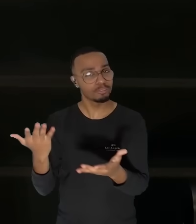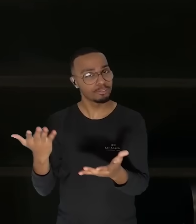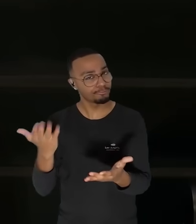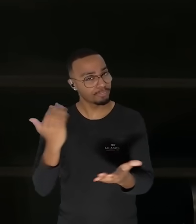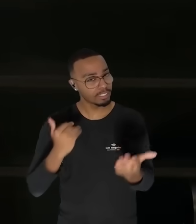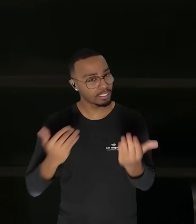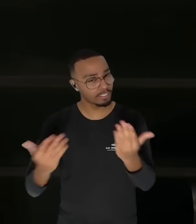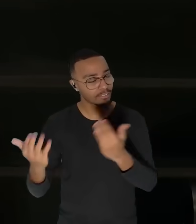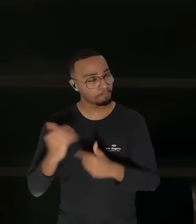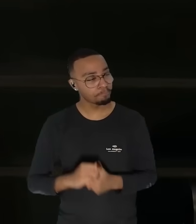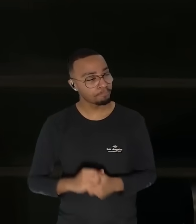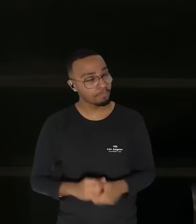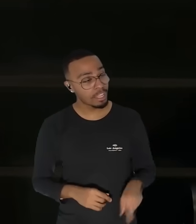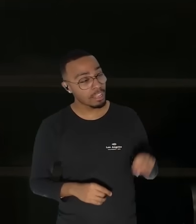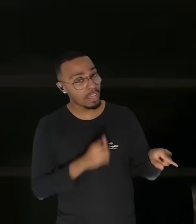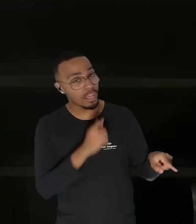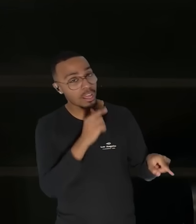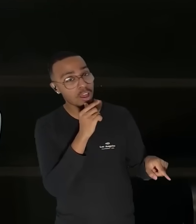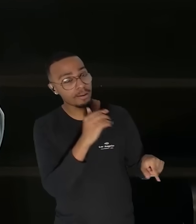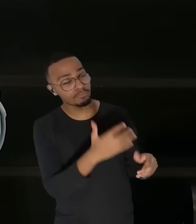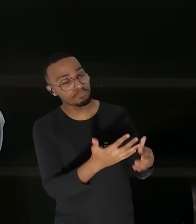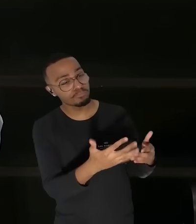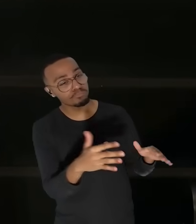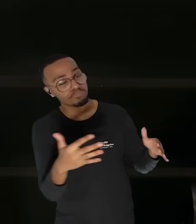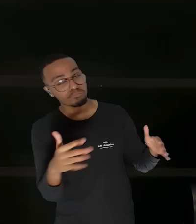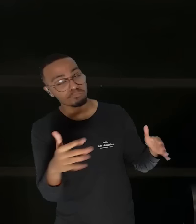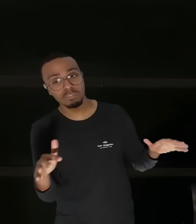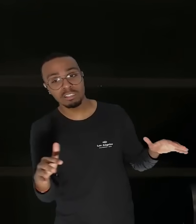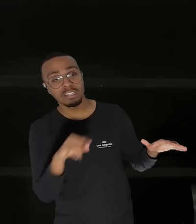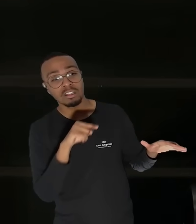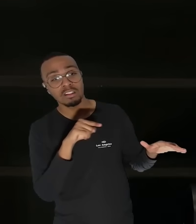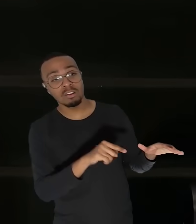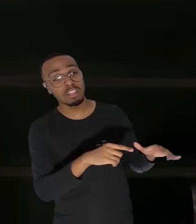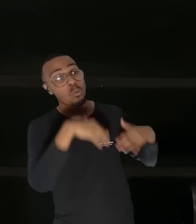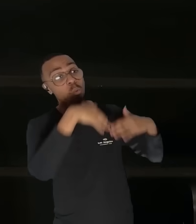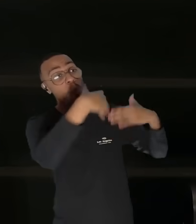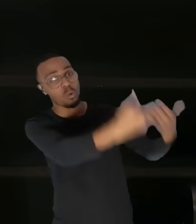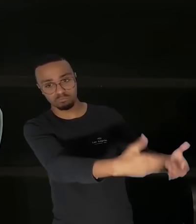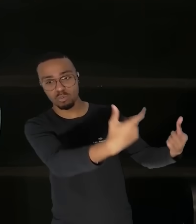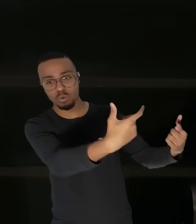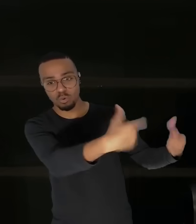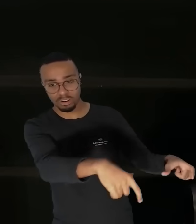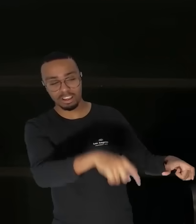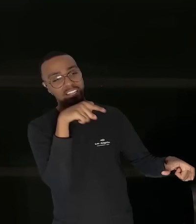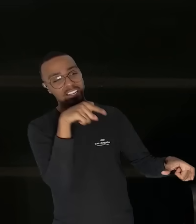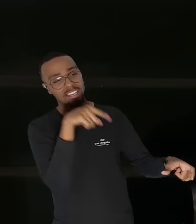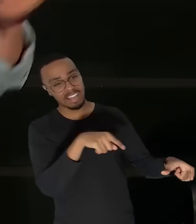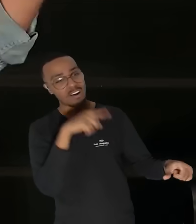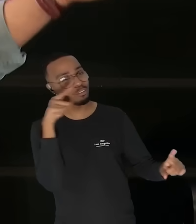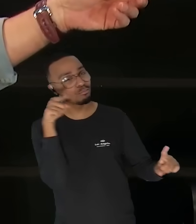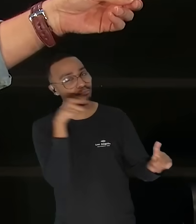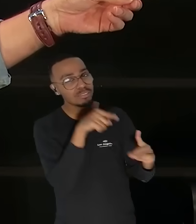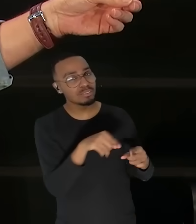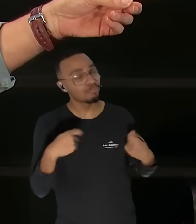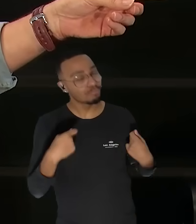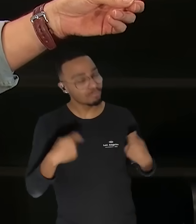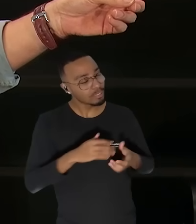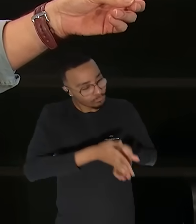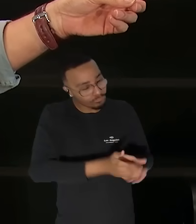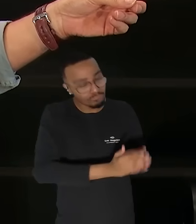de trabalhar o dia inteiro, o caminho natural seria ir para casa descansar. E a casa deles não estava do outro